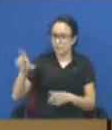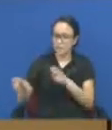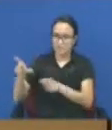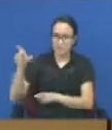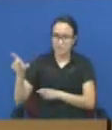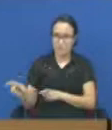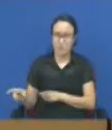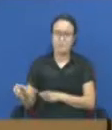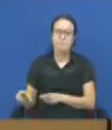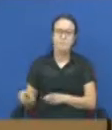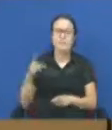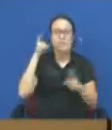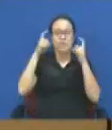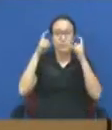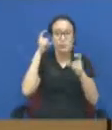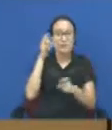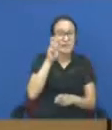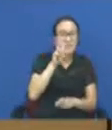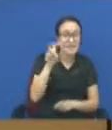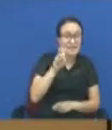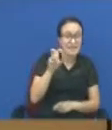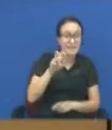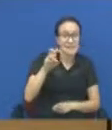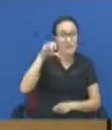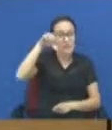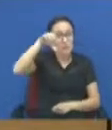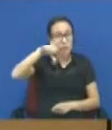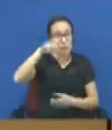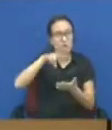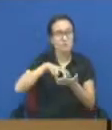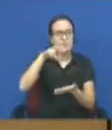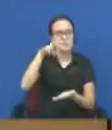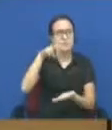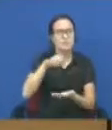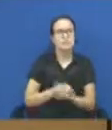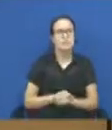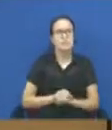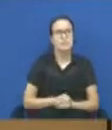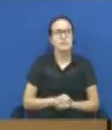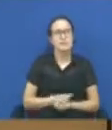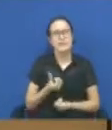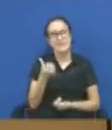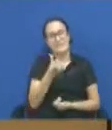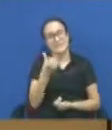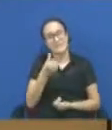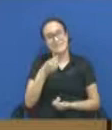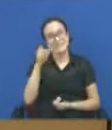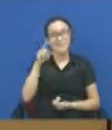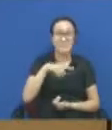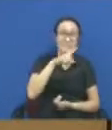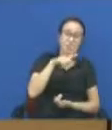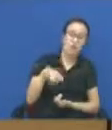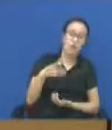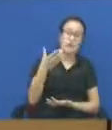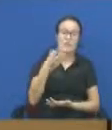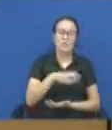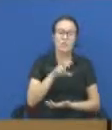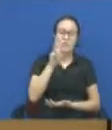quinta, às 9 horas. Foi cancelada a vinda da Defensoria na sexta-feira, por isso nós estamos voltando